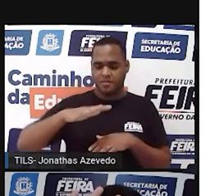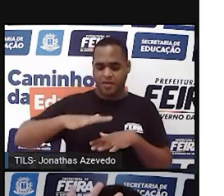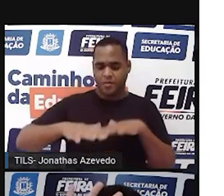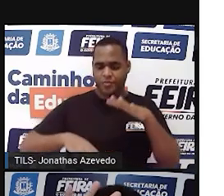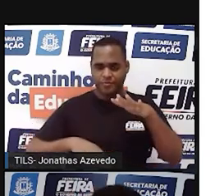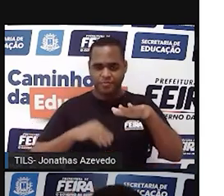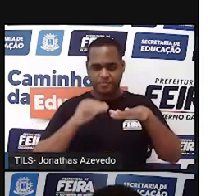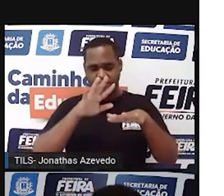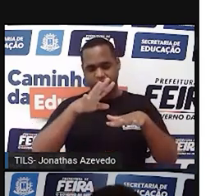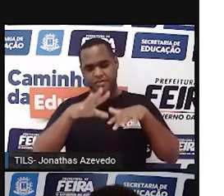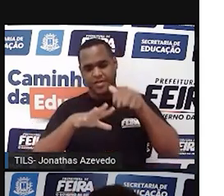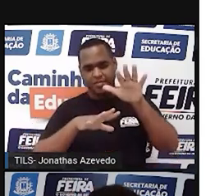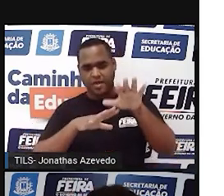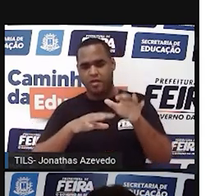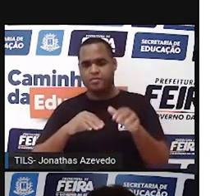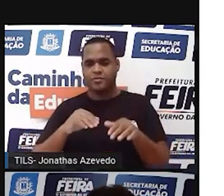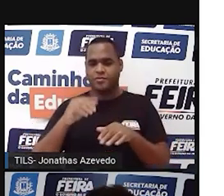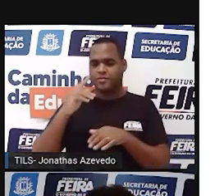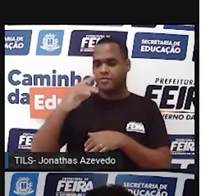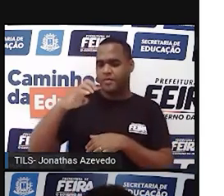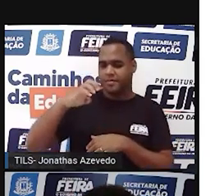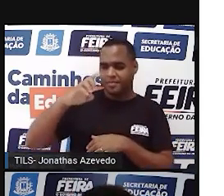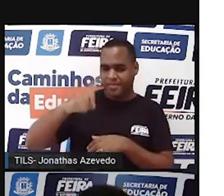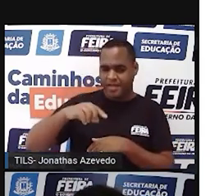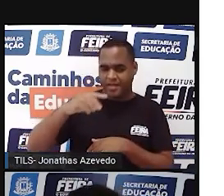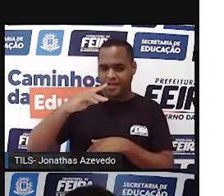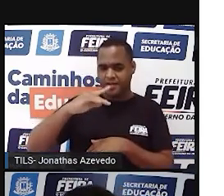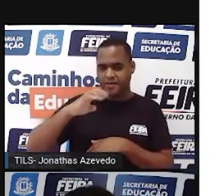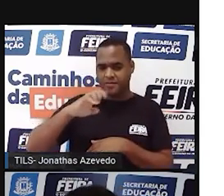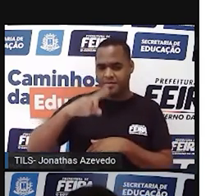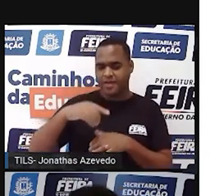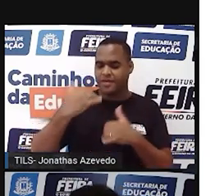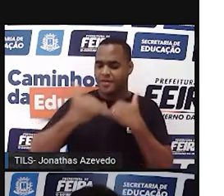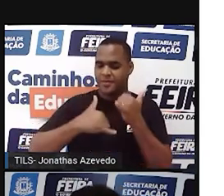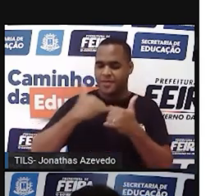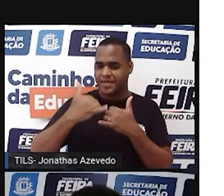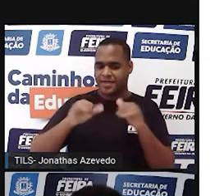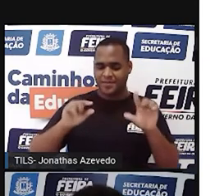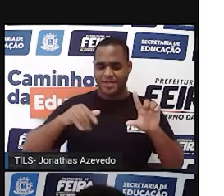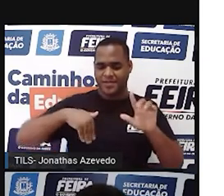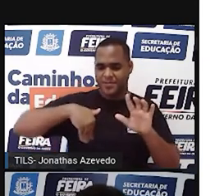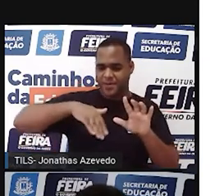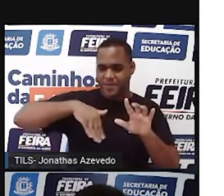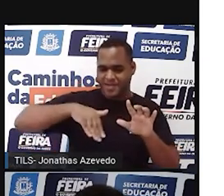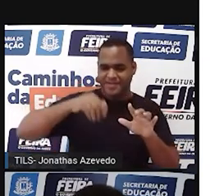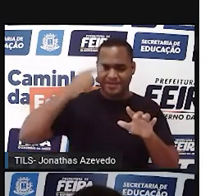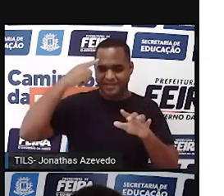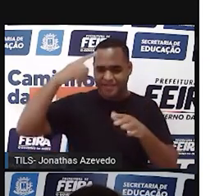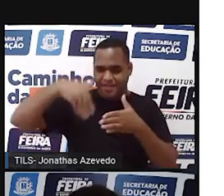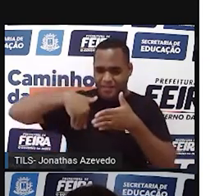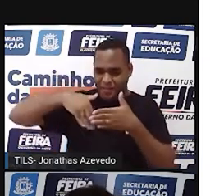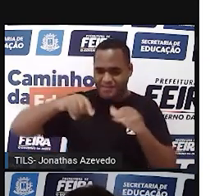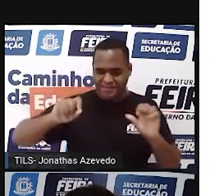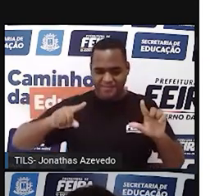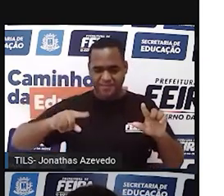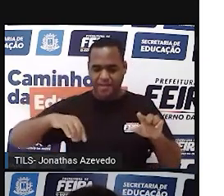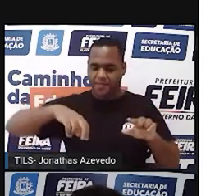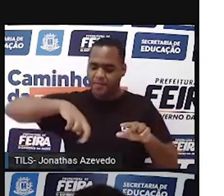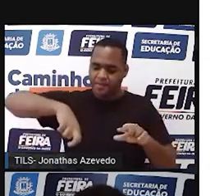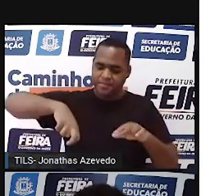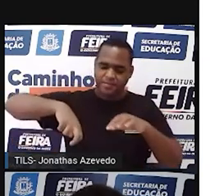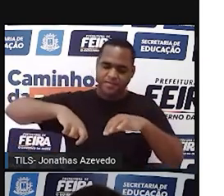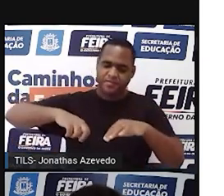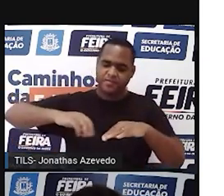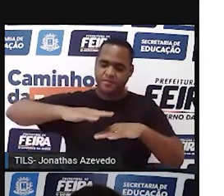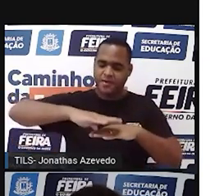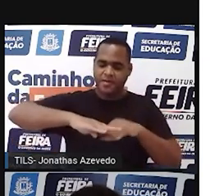né? O pé, que a gente usa para brincar ali, de jogar bola na rua, fazer as travinhas, a gente mede com o pé.